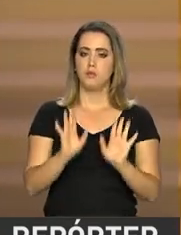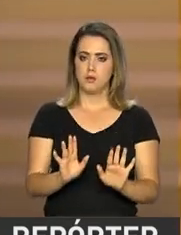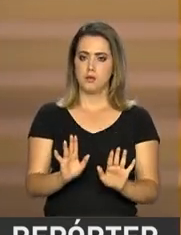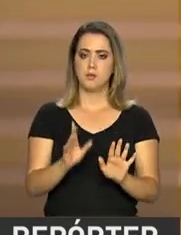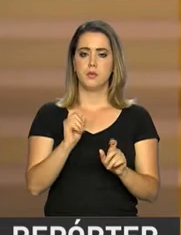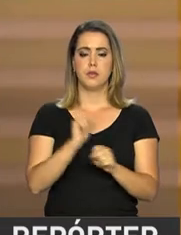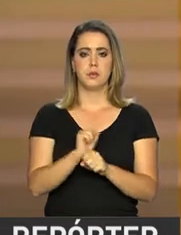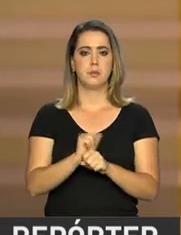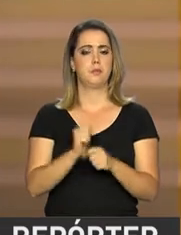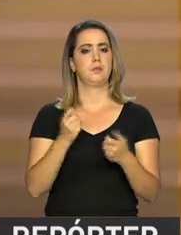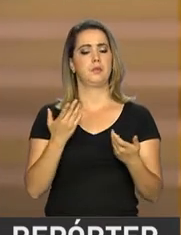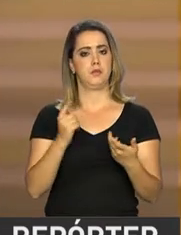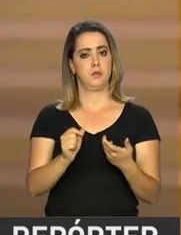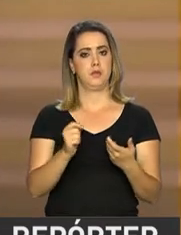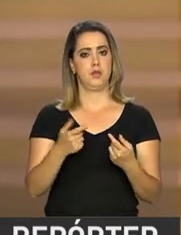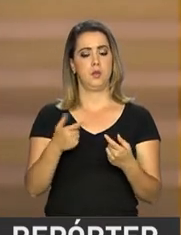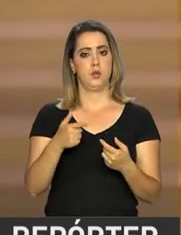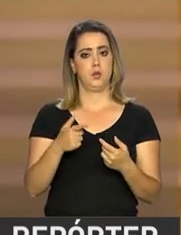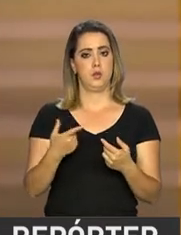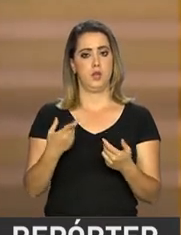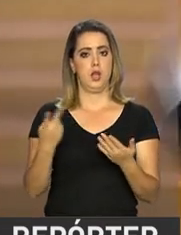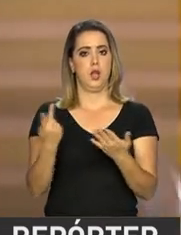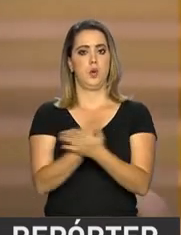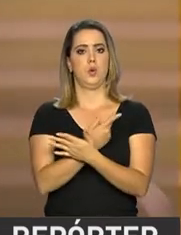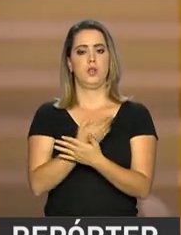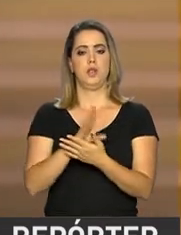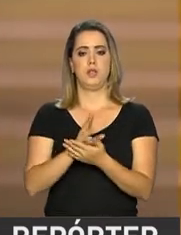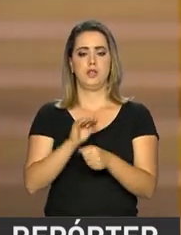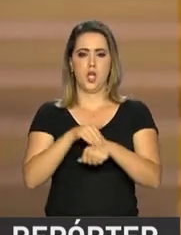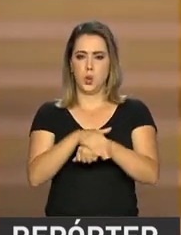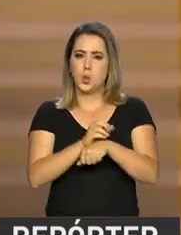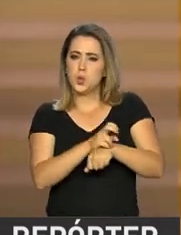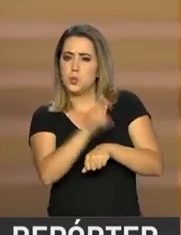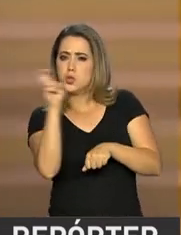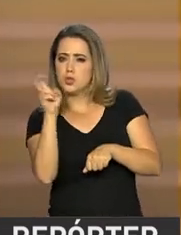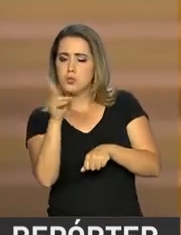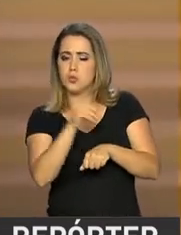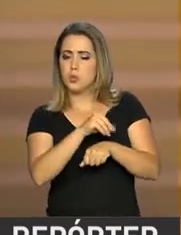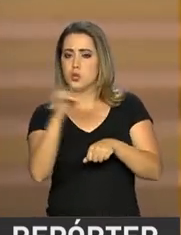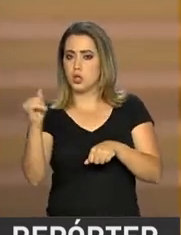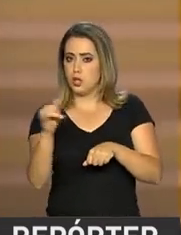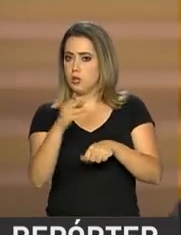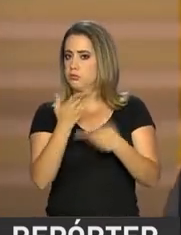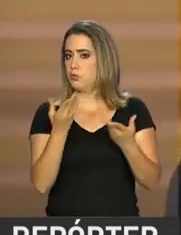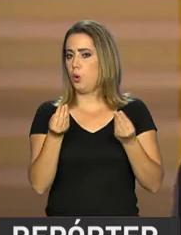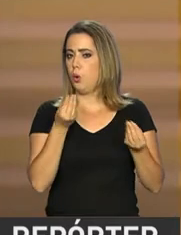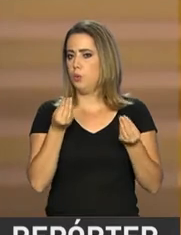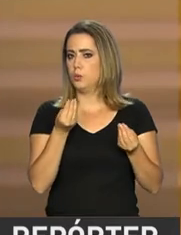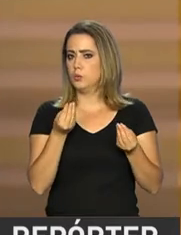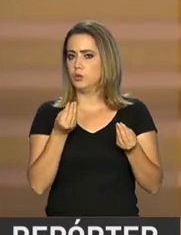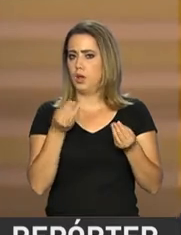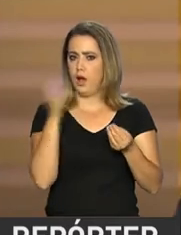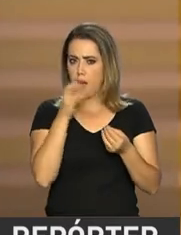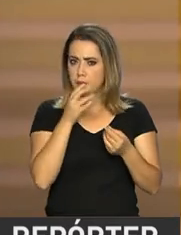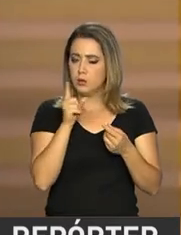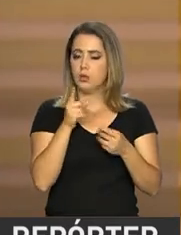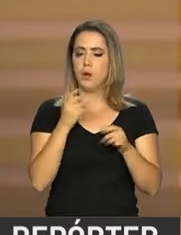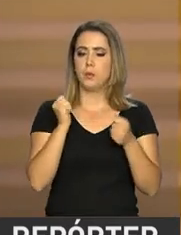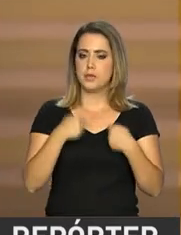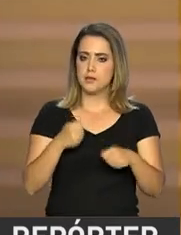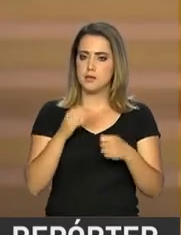milagre muitas vezes as pessoas acham a da noite pro dia resolve não resolve não é isso então é tudo passo a passo em